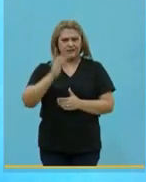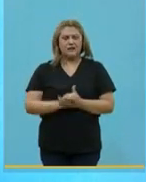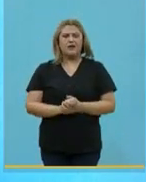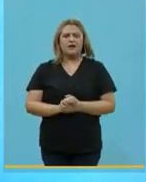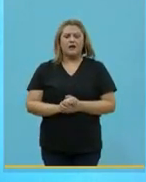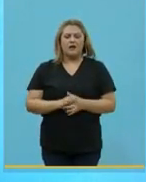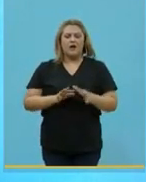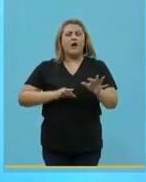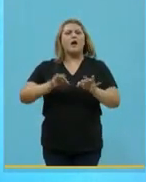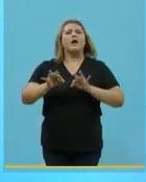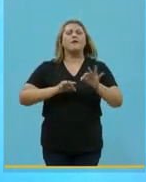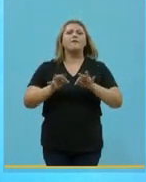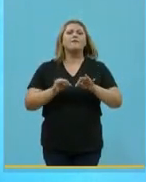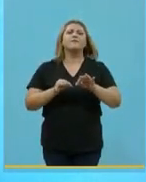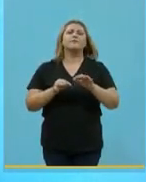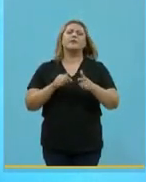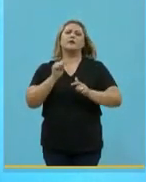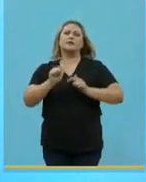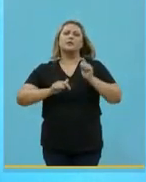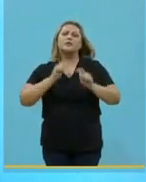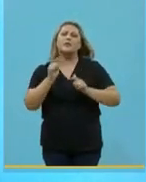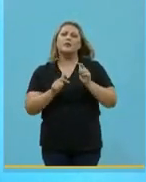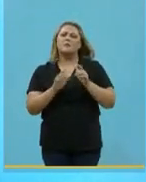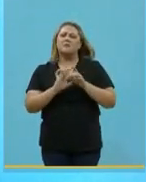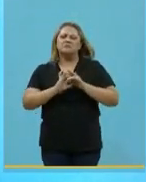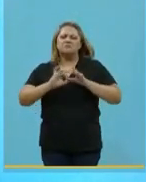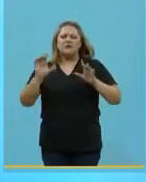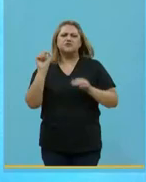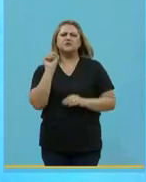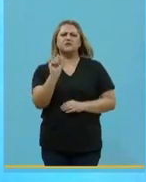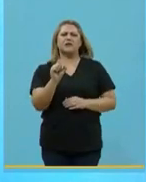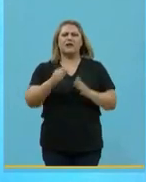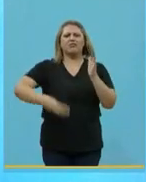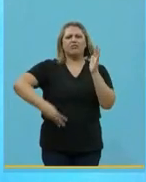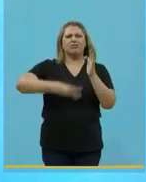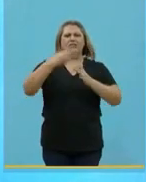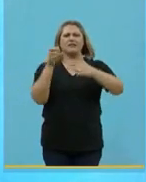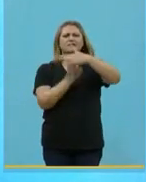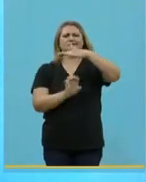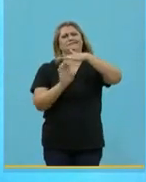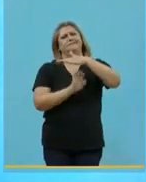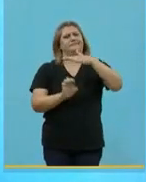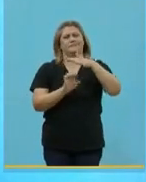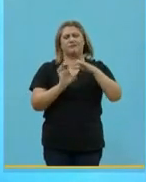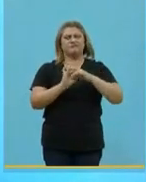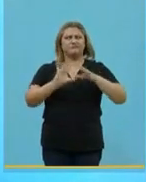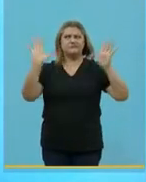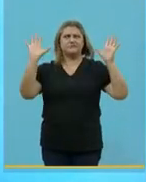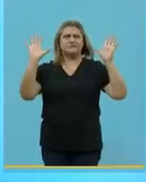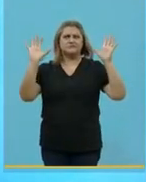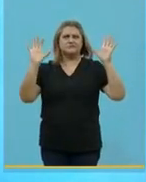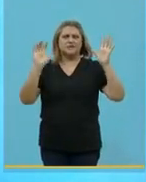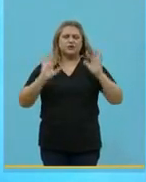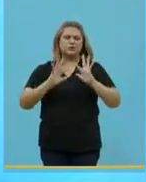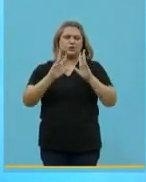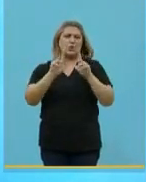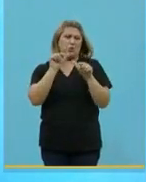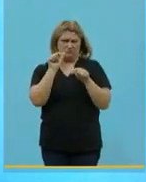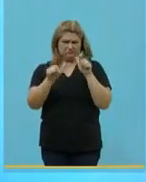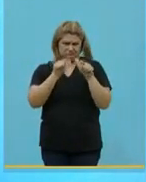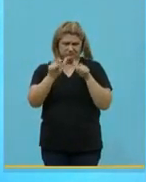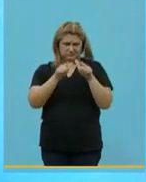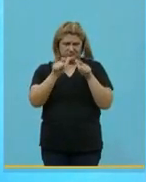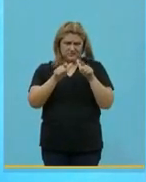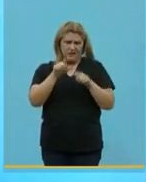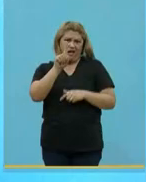permitiu liberou geral da terceirização os trabalhadores terceirizados e quem é terceirizado sabe